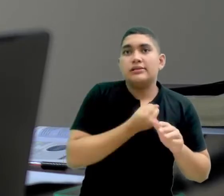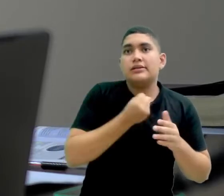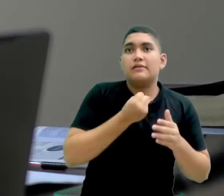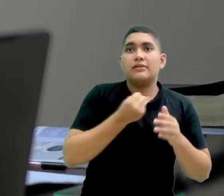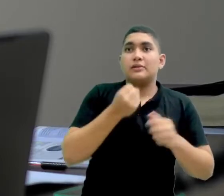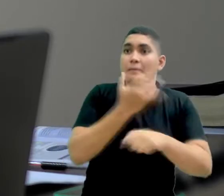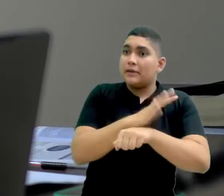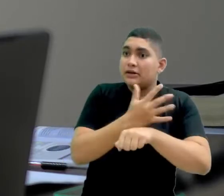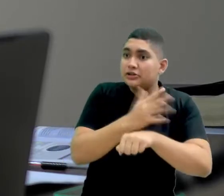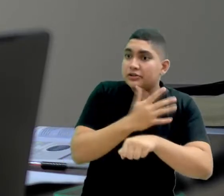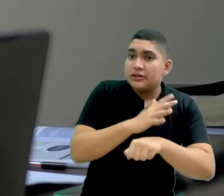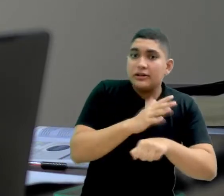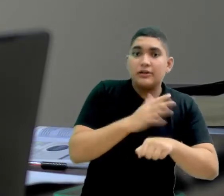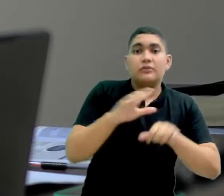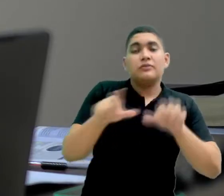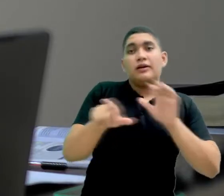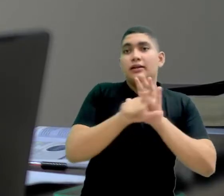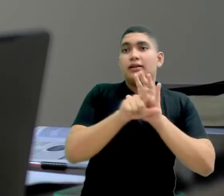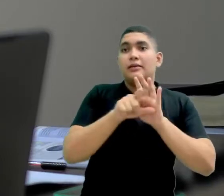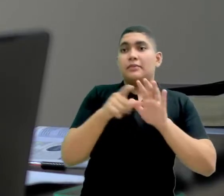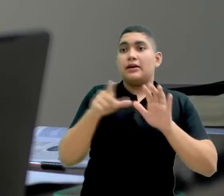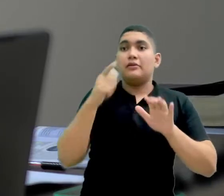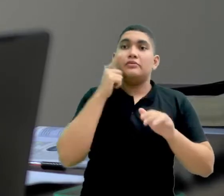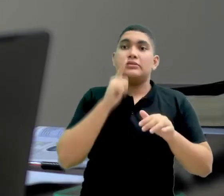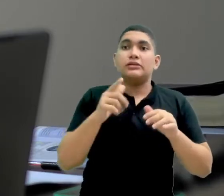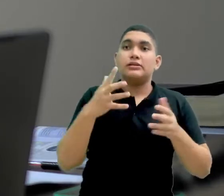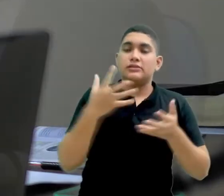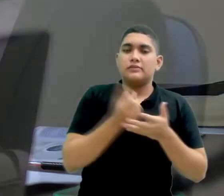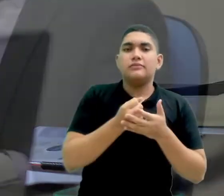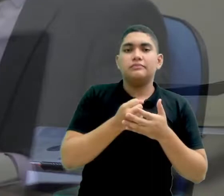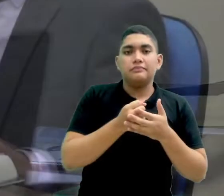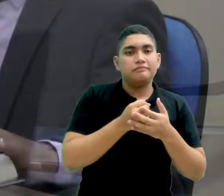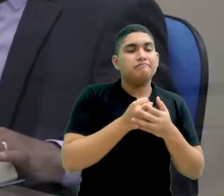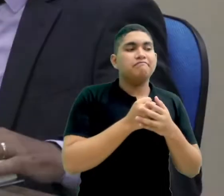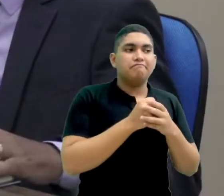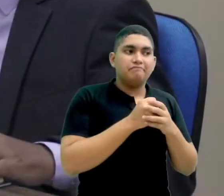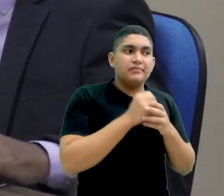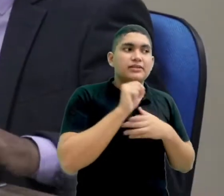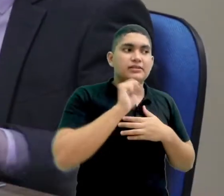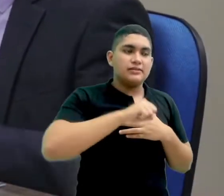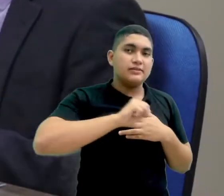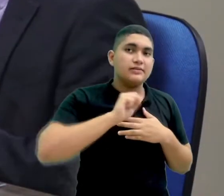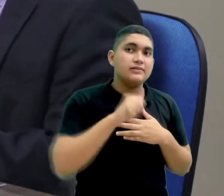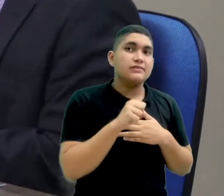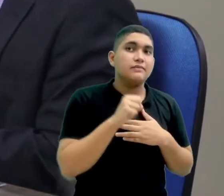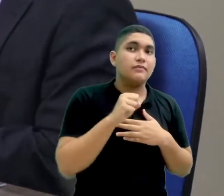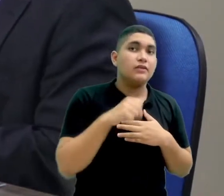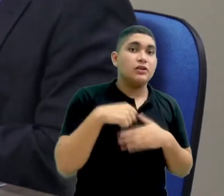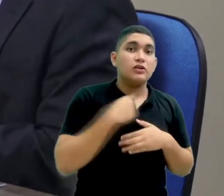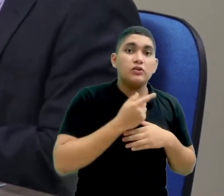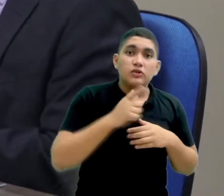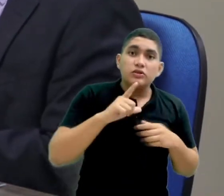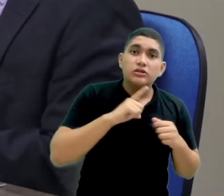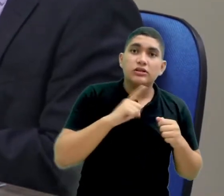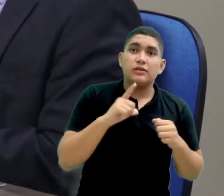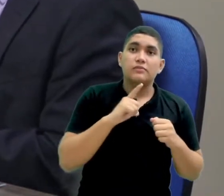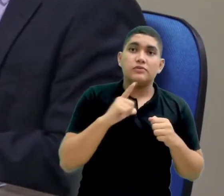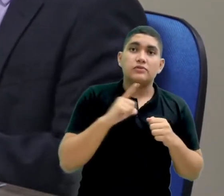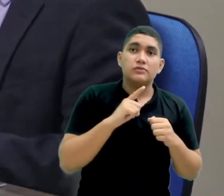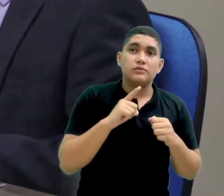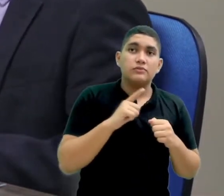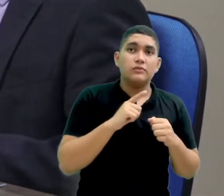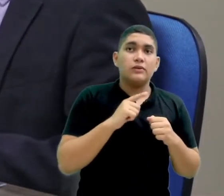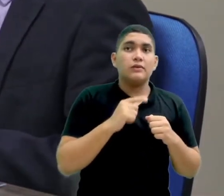prática da lei para ser salvo, né, André? Isso. E aí nós temos, nesse caso, os